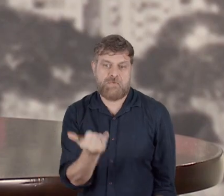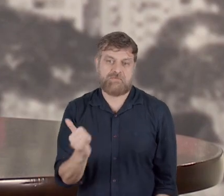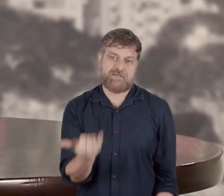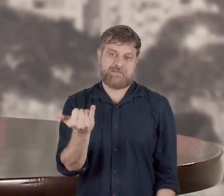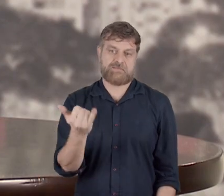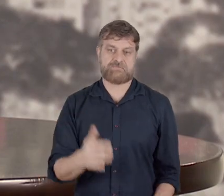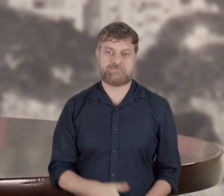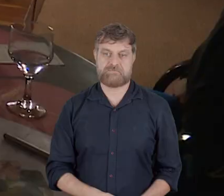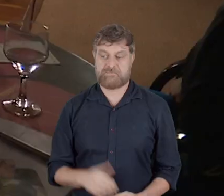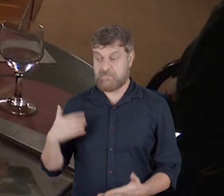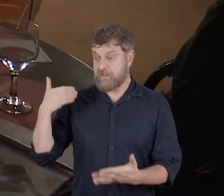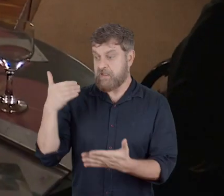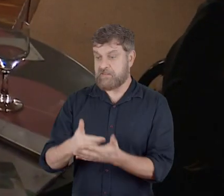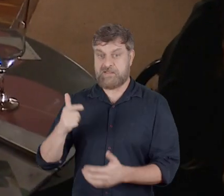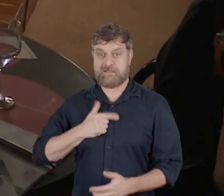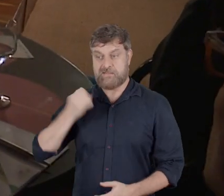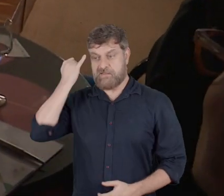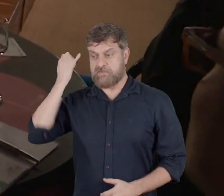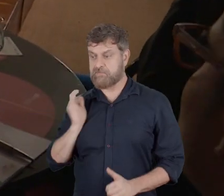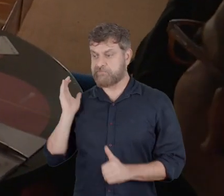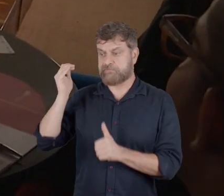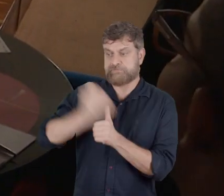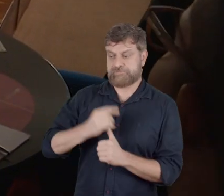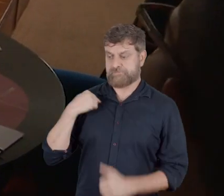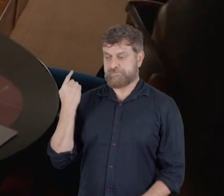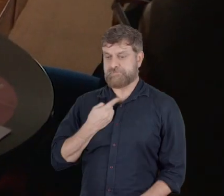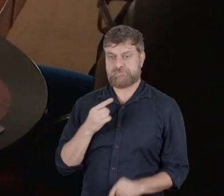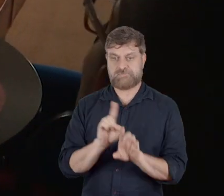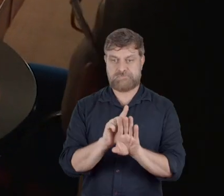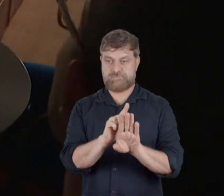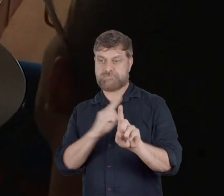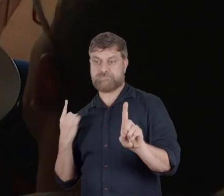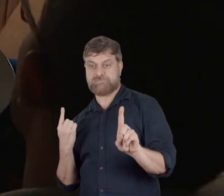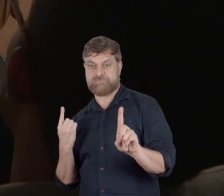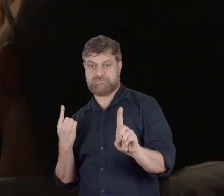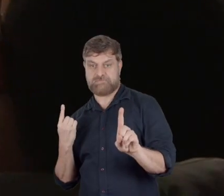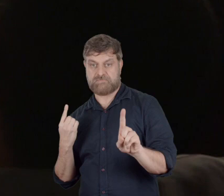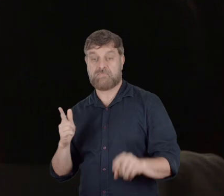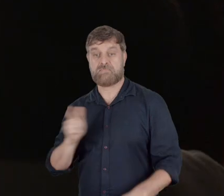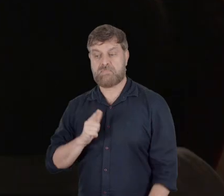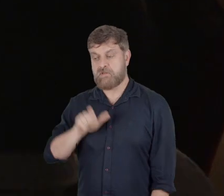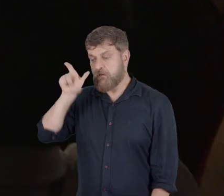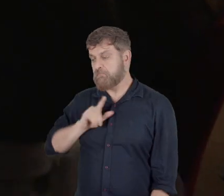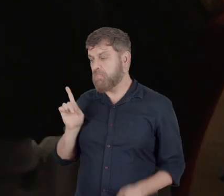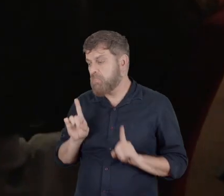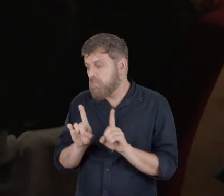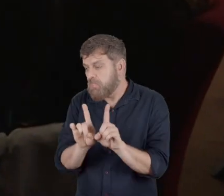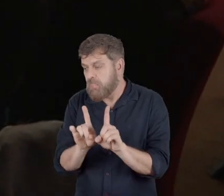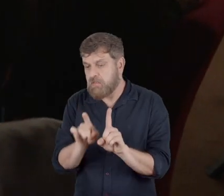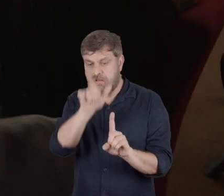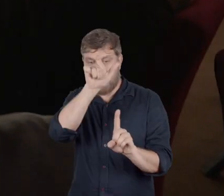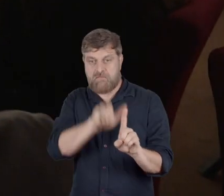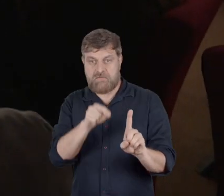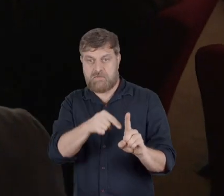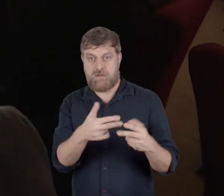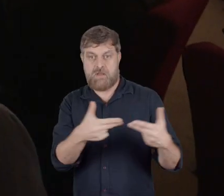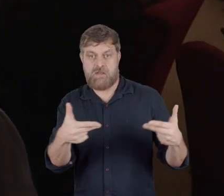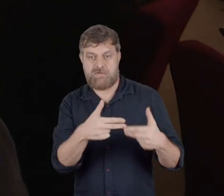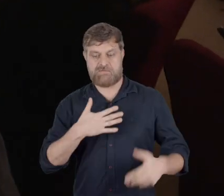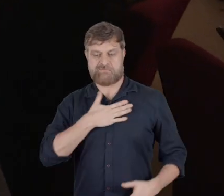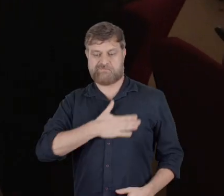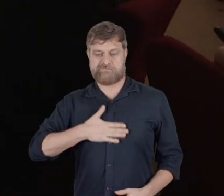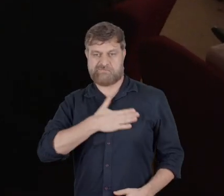de usufruir, até que inventem um substituto para nós. Que você fica do lado